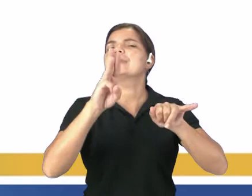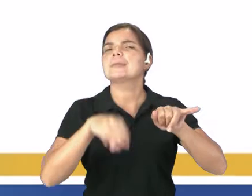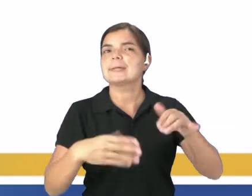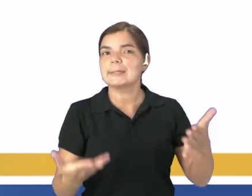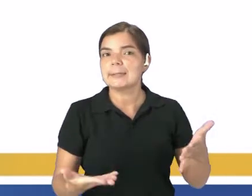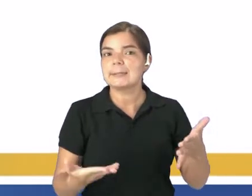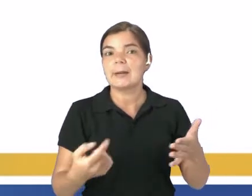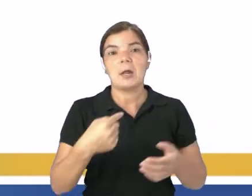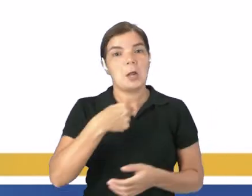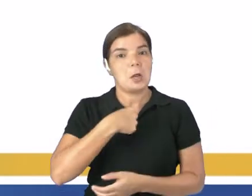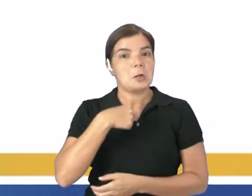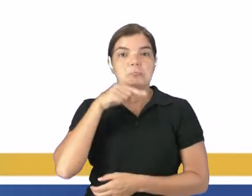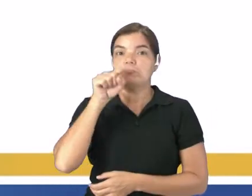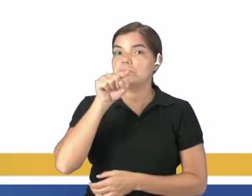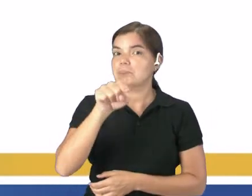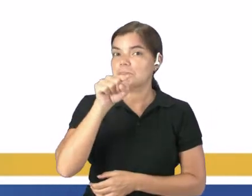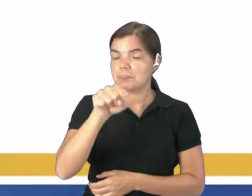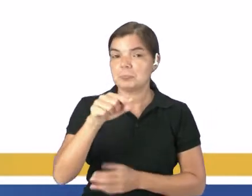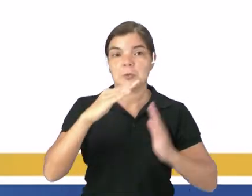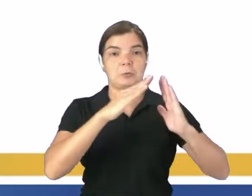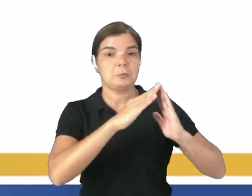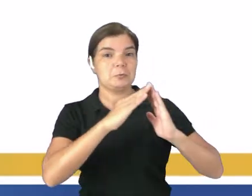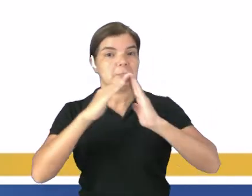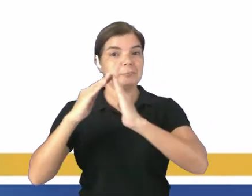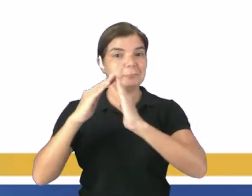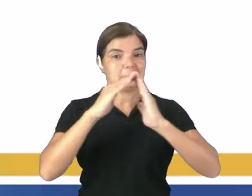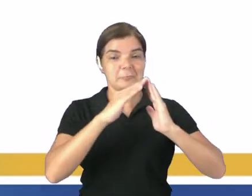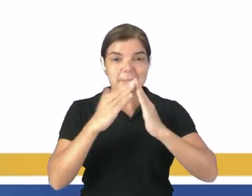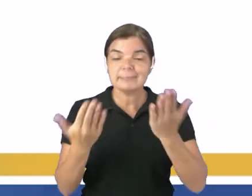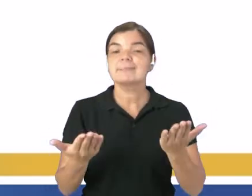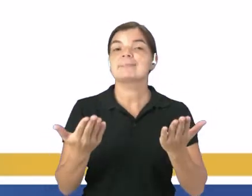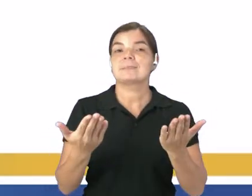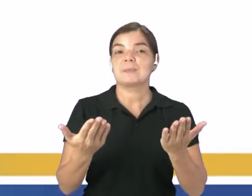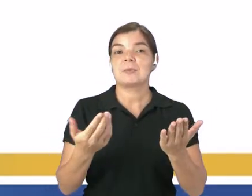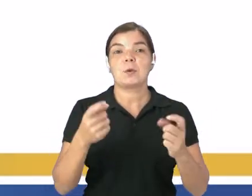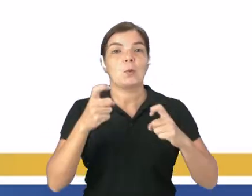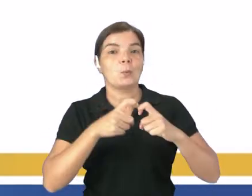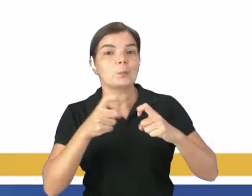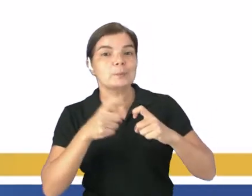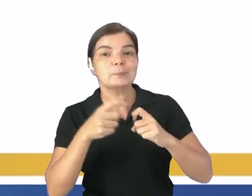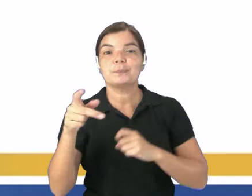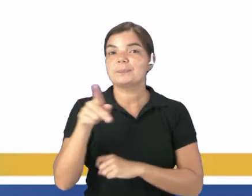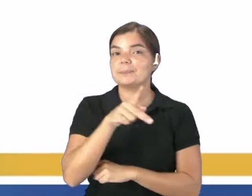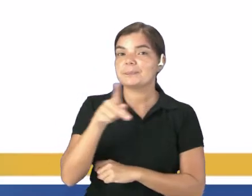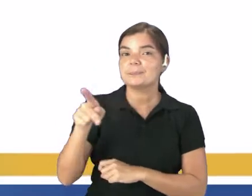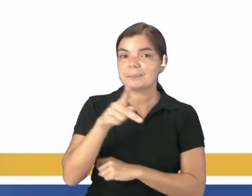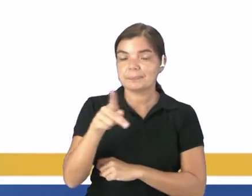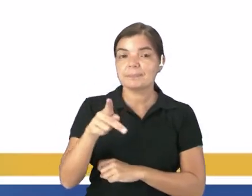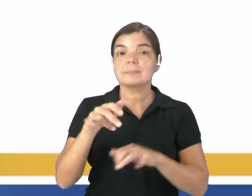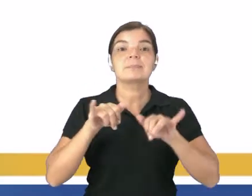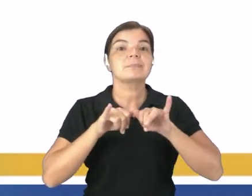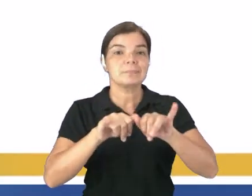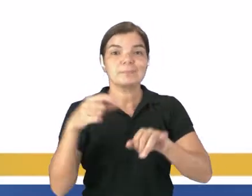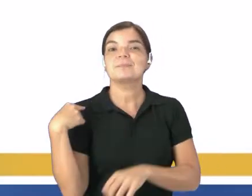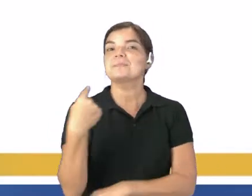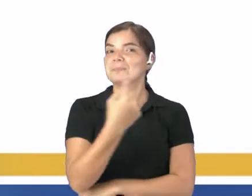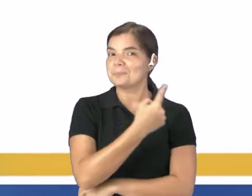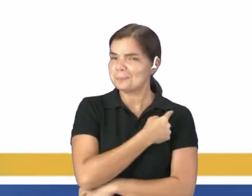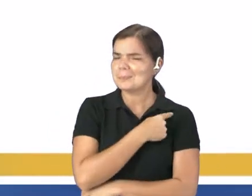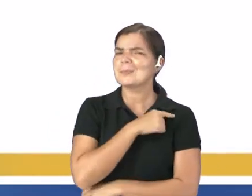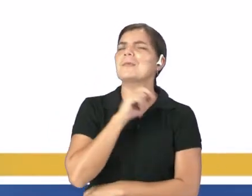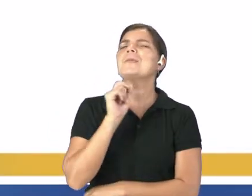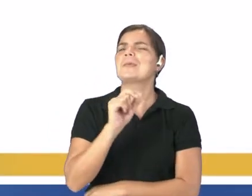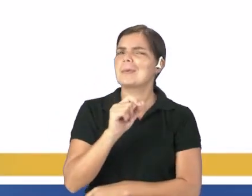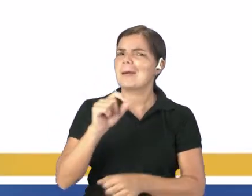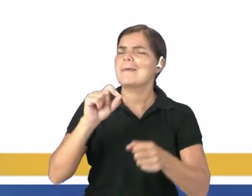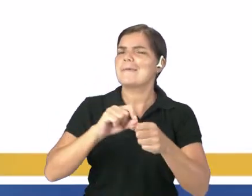É eu, é você, é o seu vizinho, é a sua vizinha, é o seu médico, é a sua professora. O mercado somos nós. Então, o que é produzido